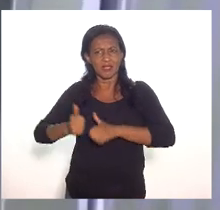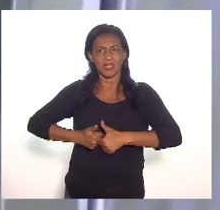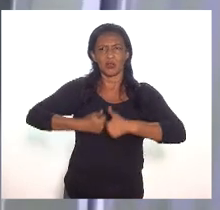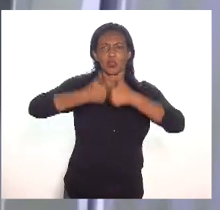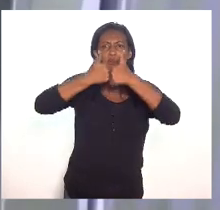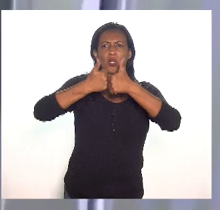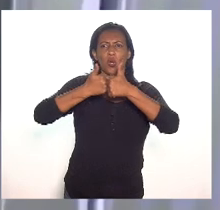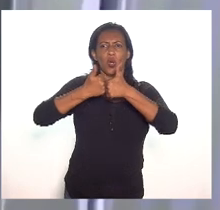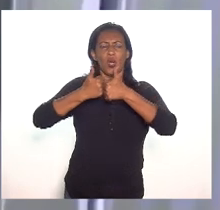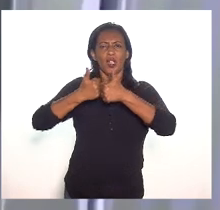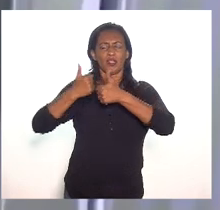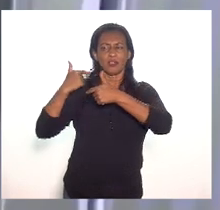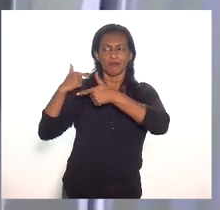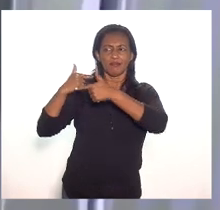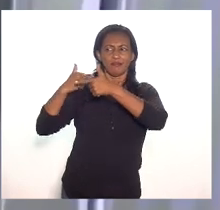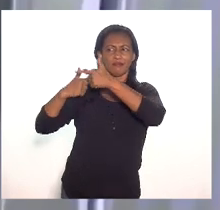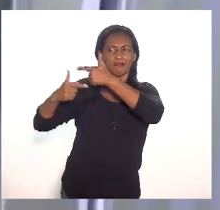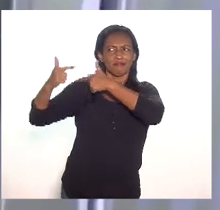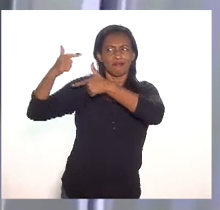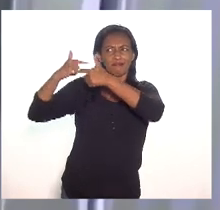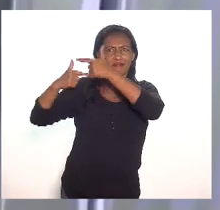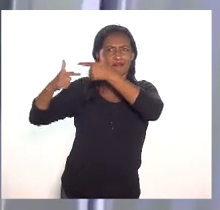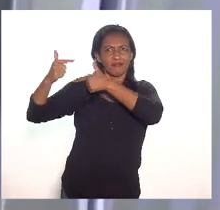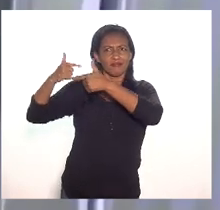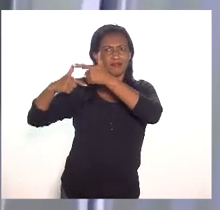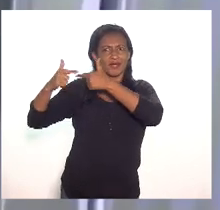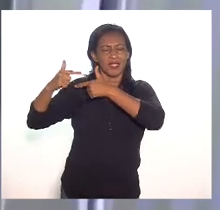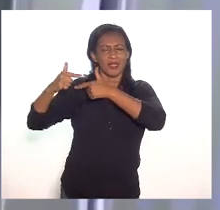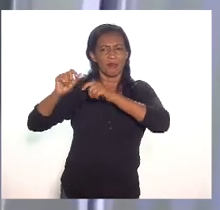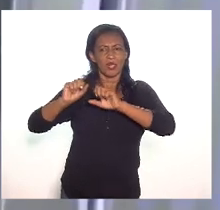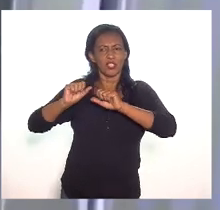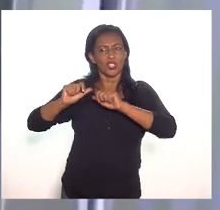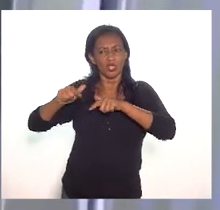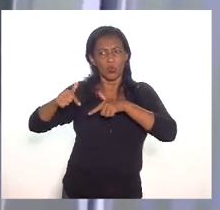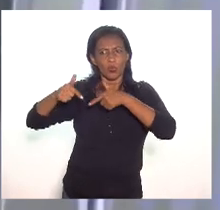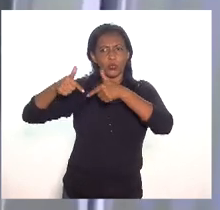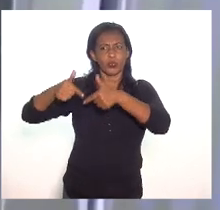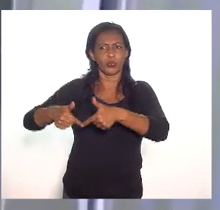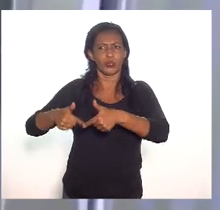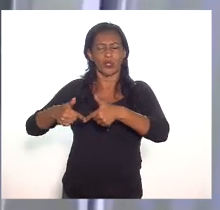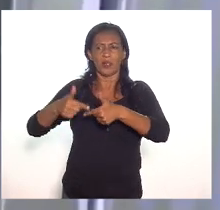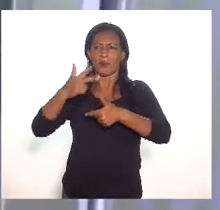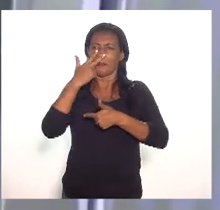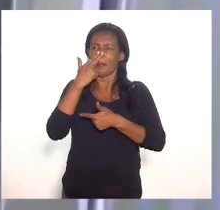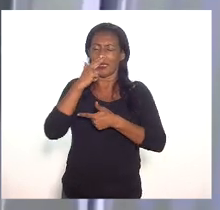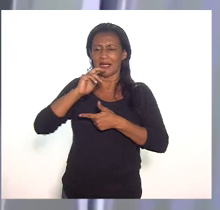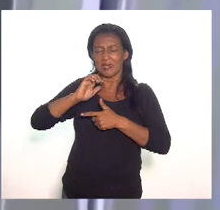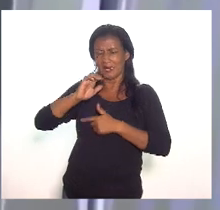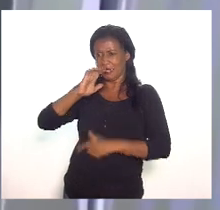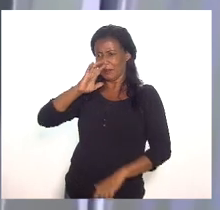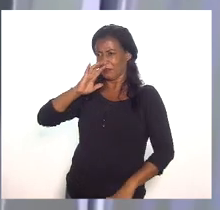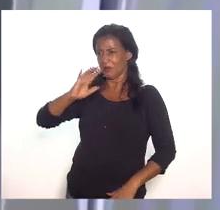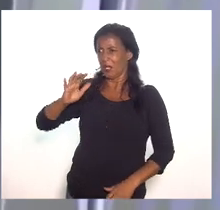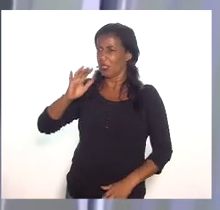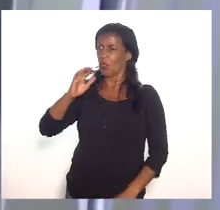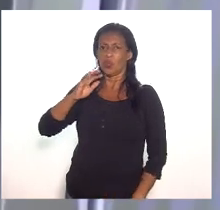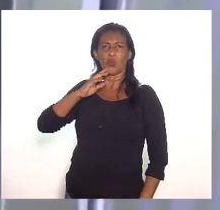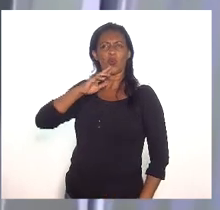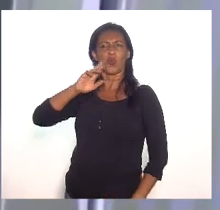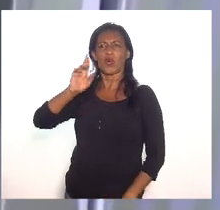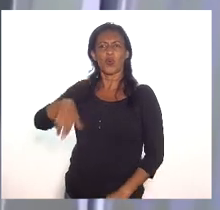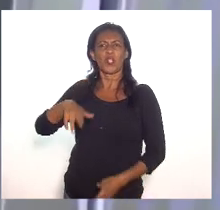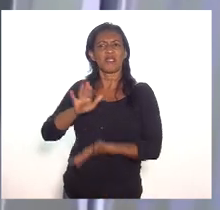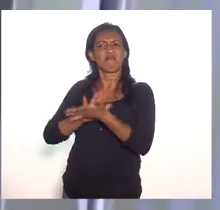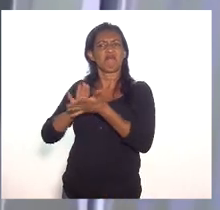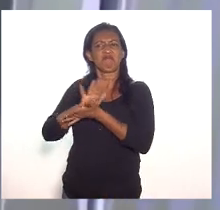melhores antídotos para a gente não enfrentar as mazelas sociais, ou seja, negá-las, não reconhecê-las,